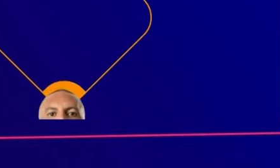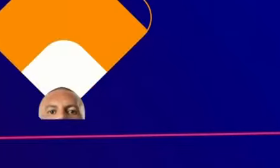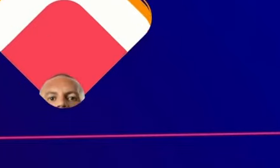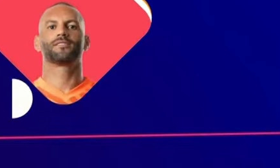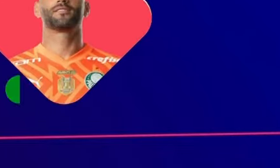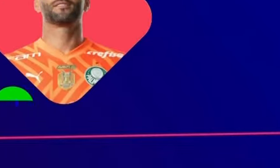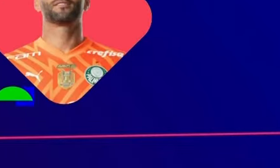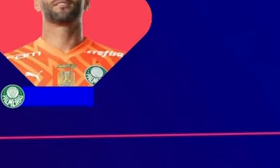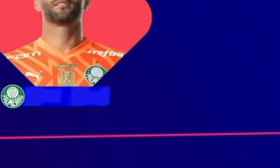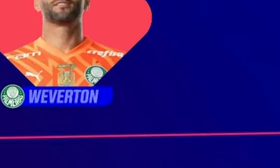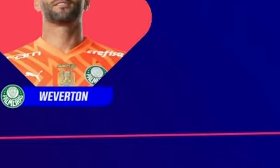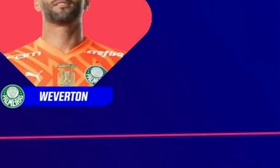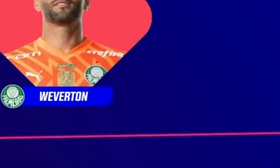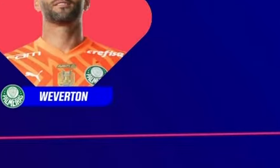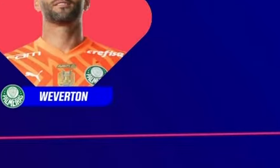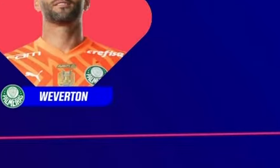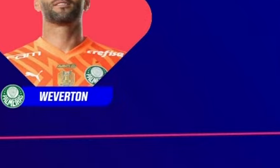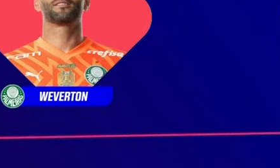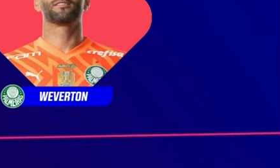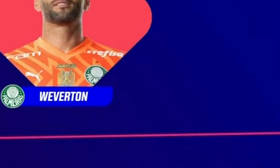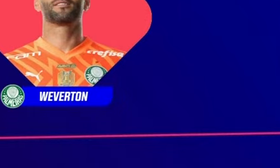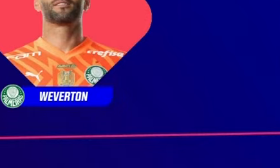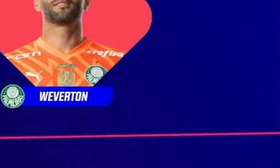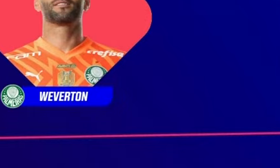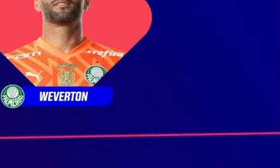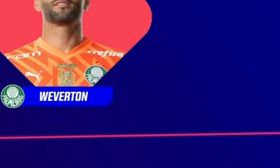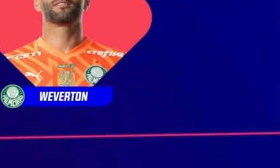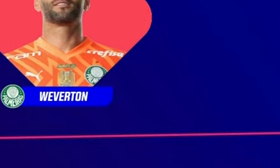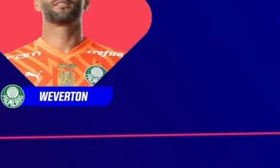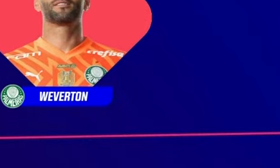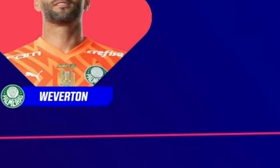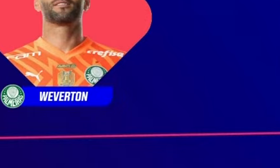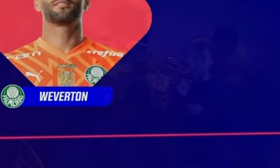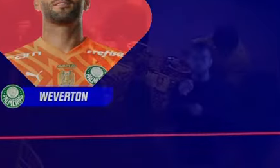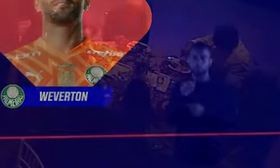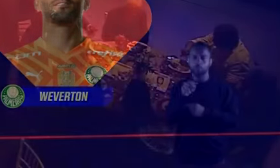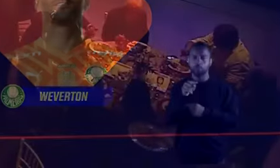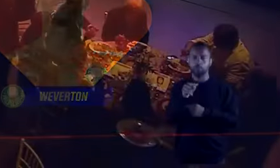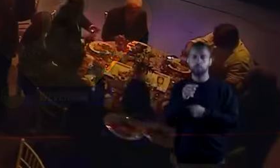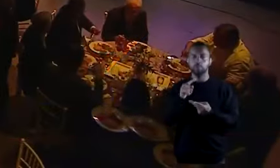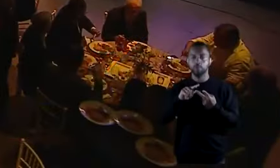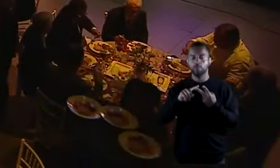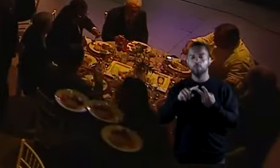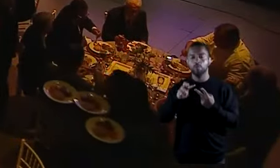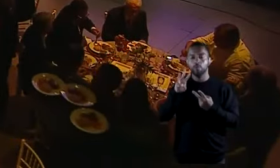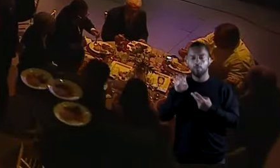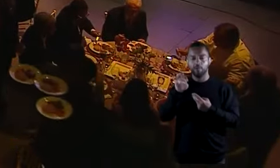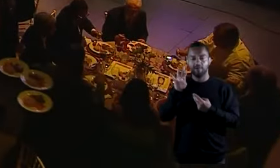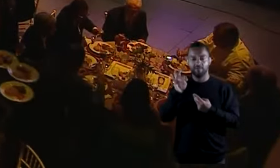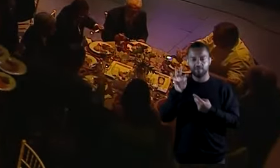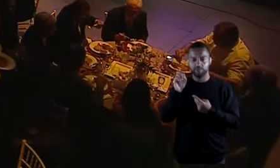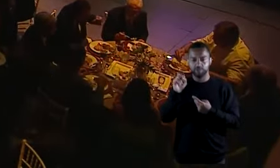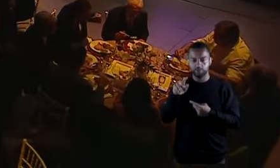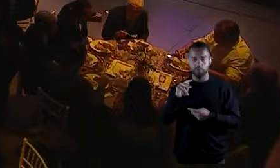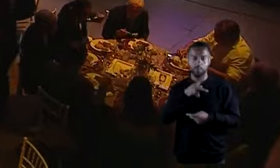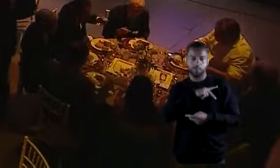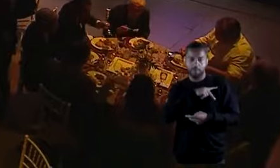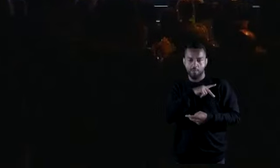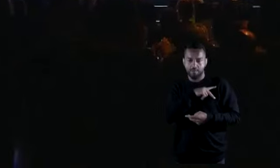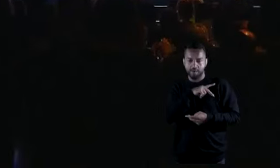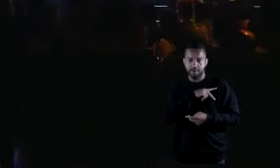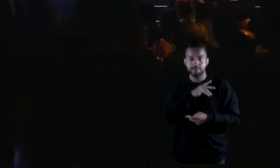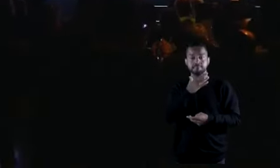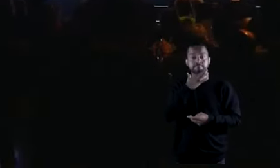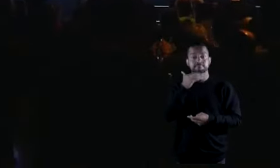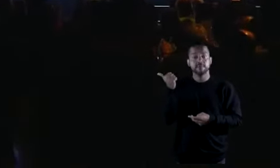Melhor goleiro clear, João Paulo dos Santos, Jordi, do Novo Horizontino e o Everton, do Palmeiras. E o melhor